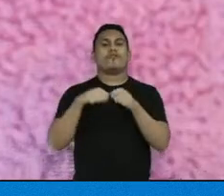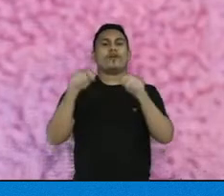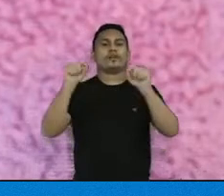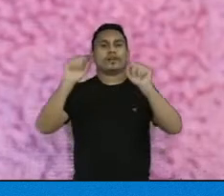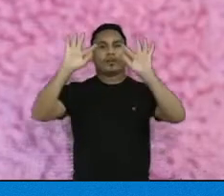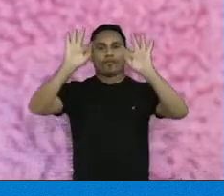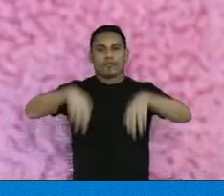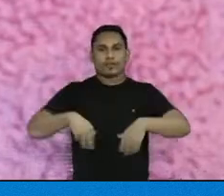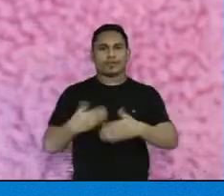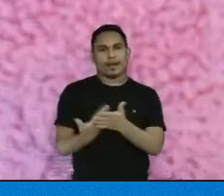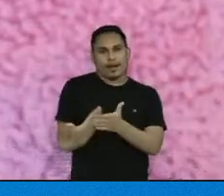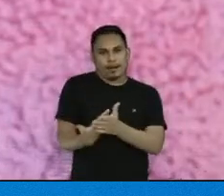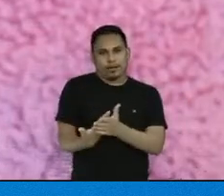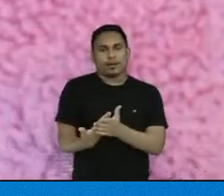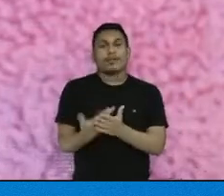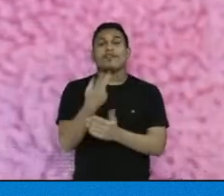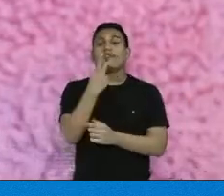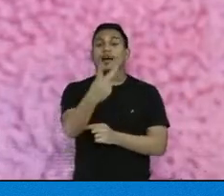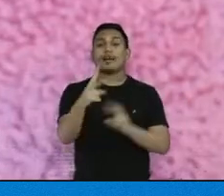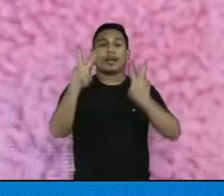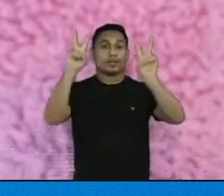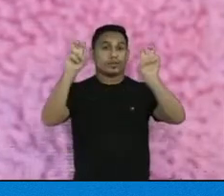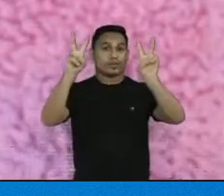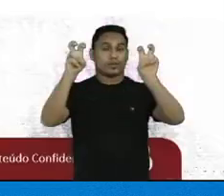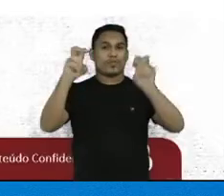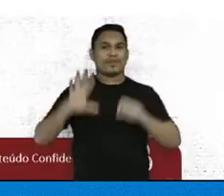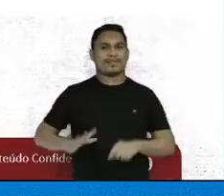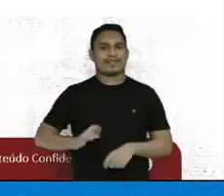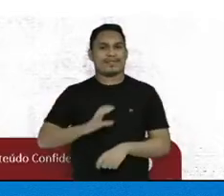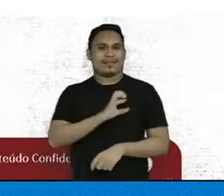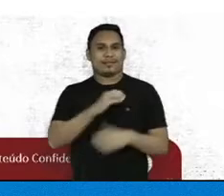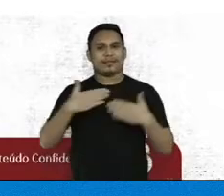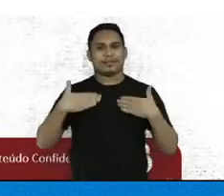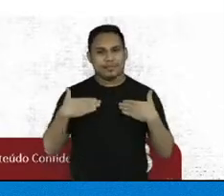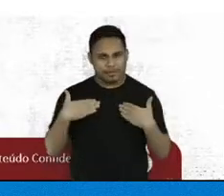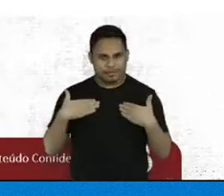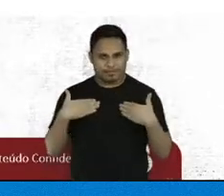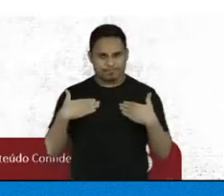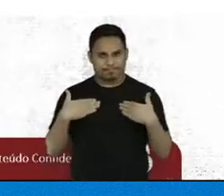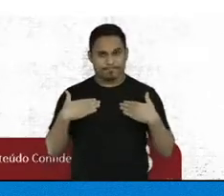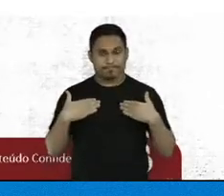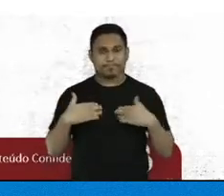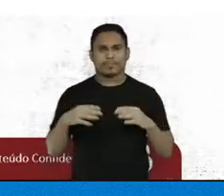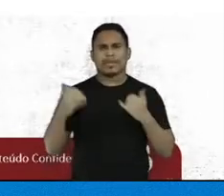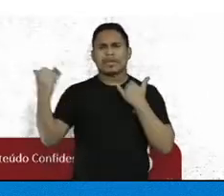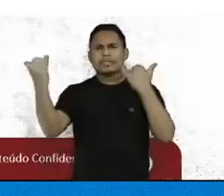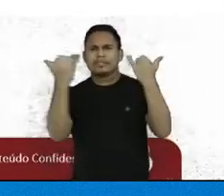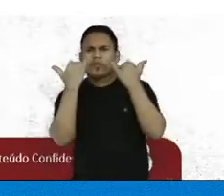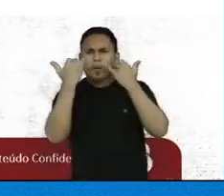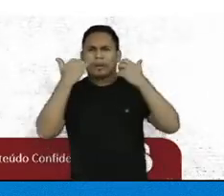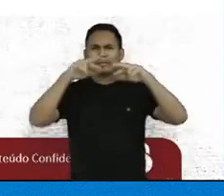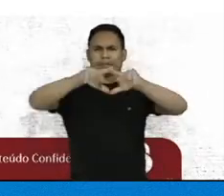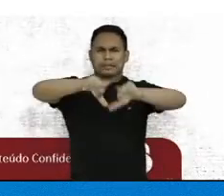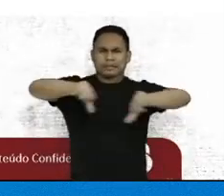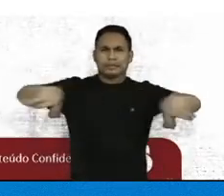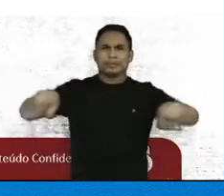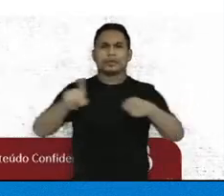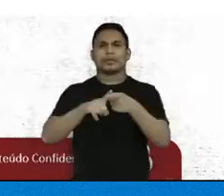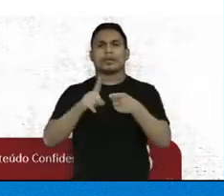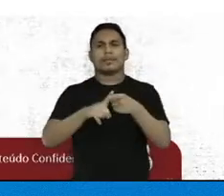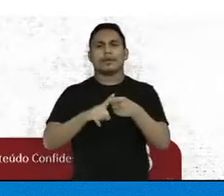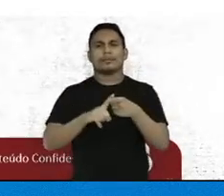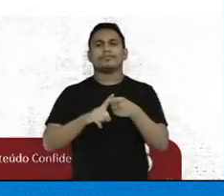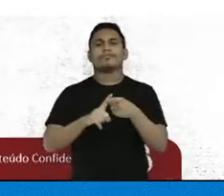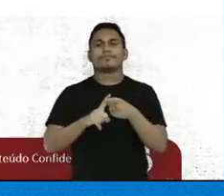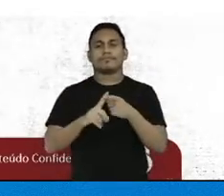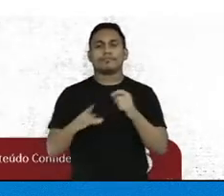que é falar um pouco sobre câncer de mama, tá? Toda essa inflamação e toda essa autoimunidade que